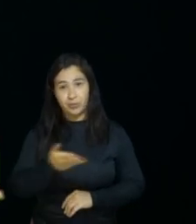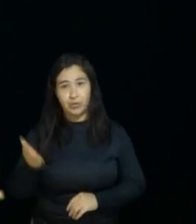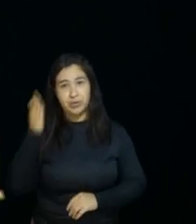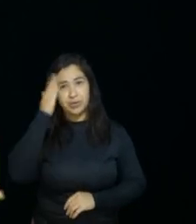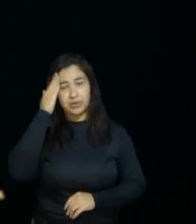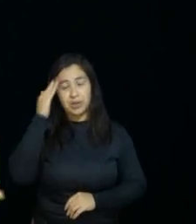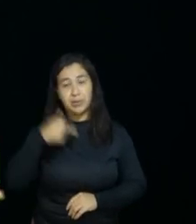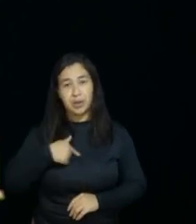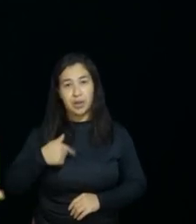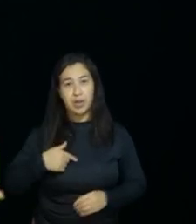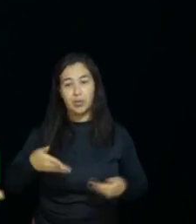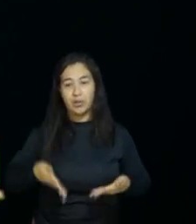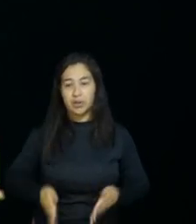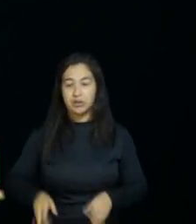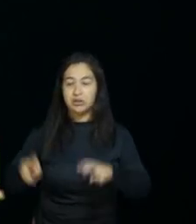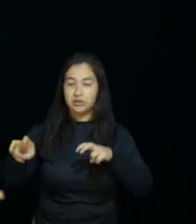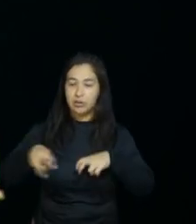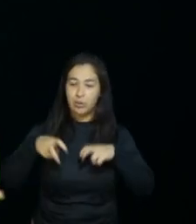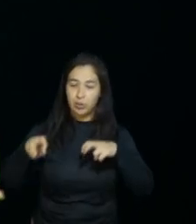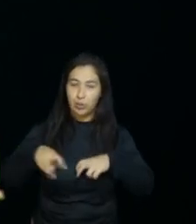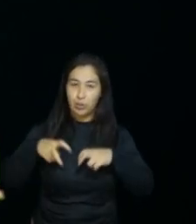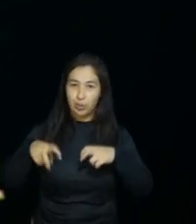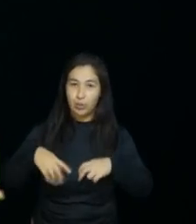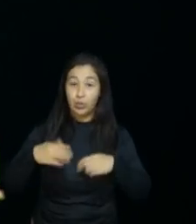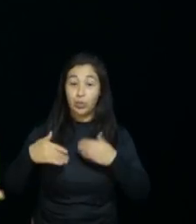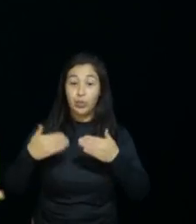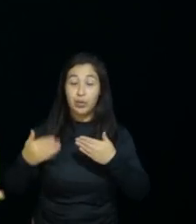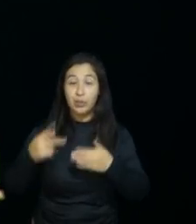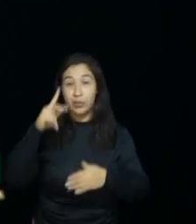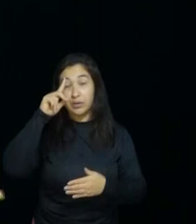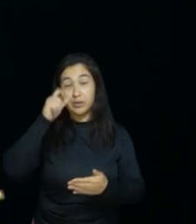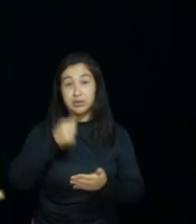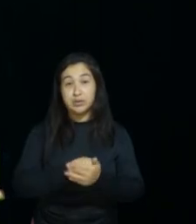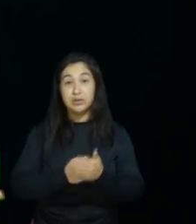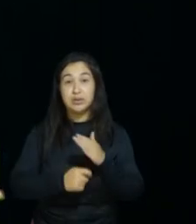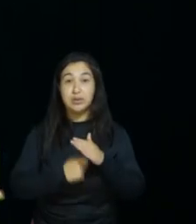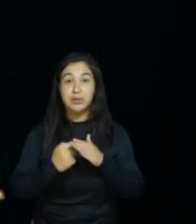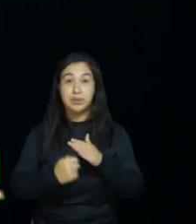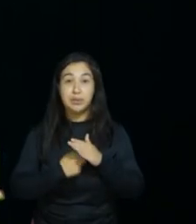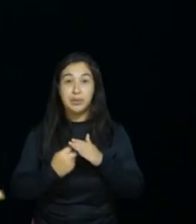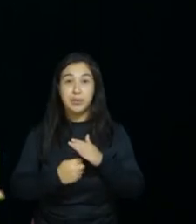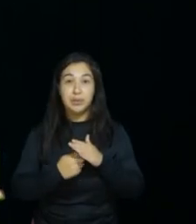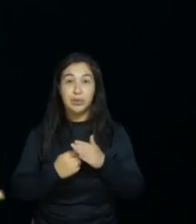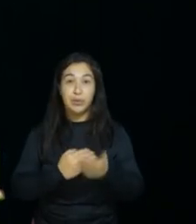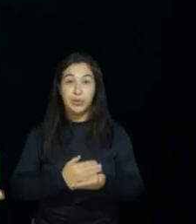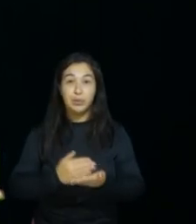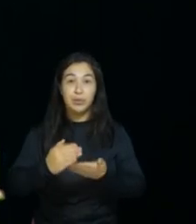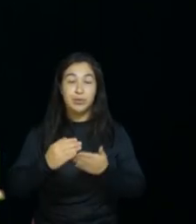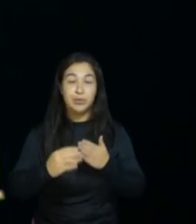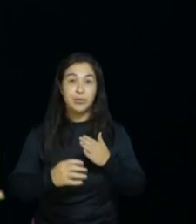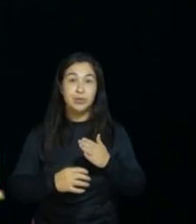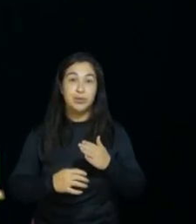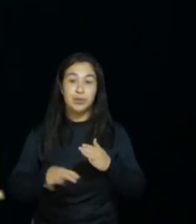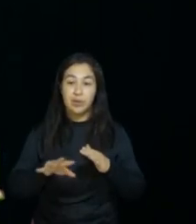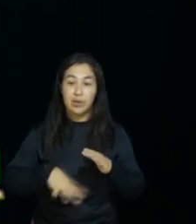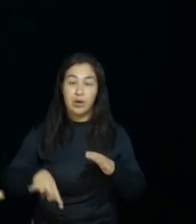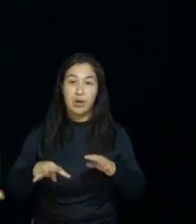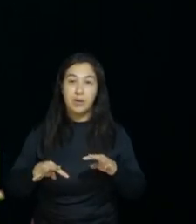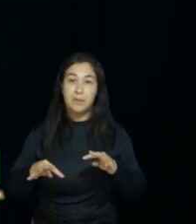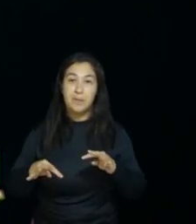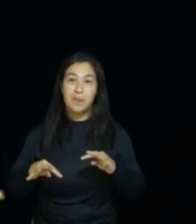roça, depois decidi ser empreendedor e abri uma empresa do setor têxtil,